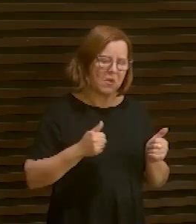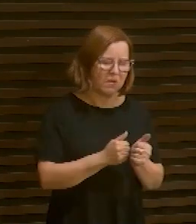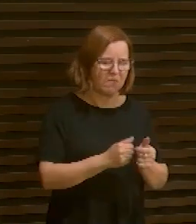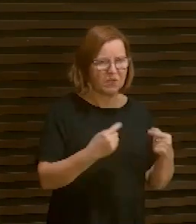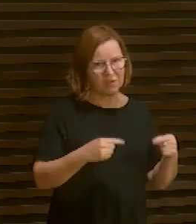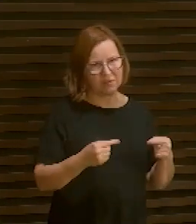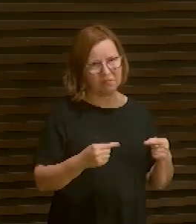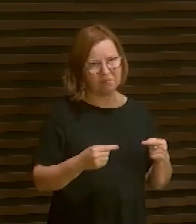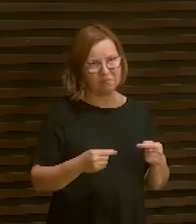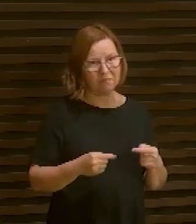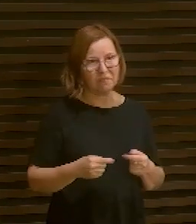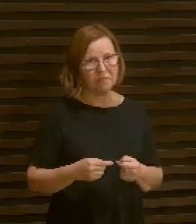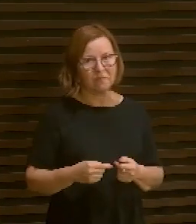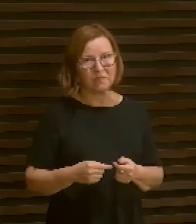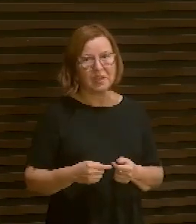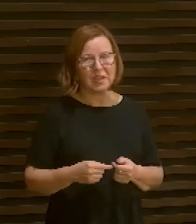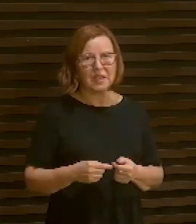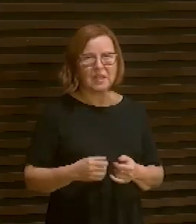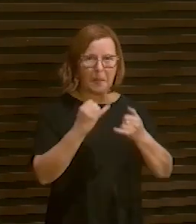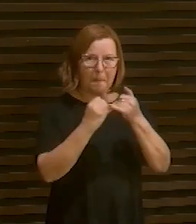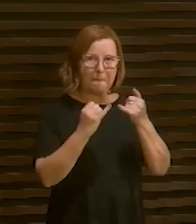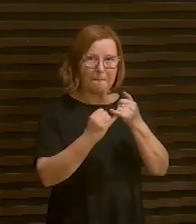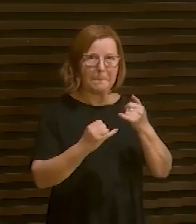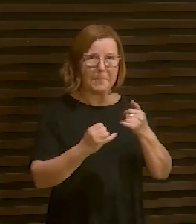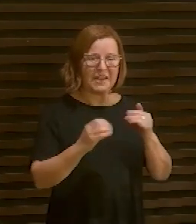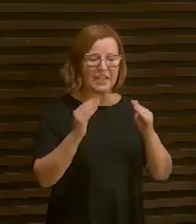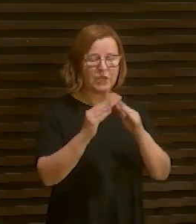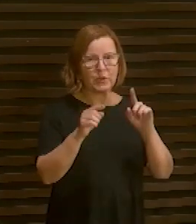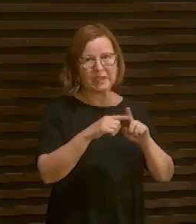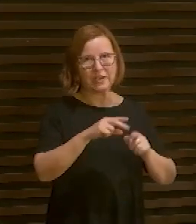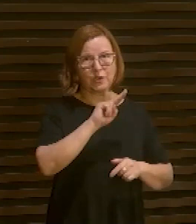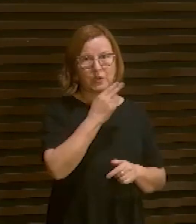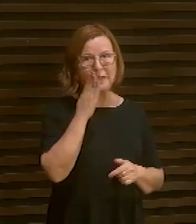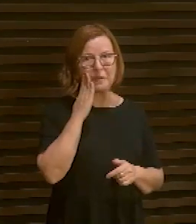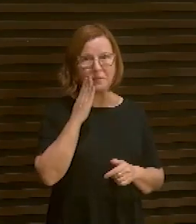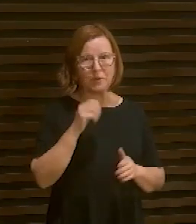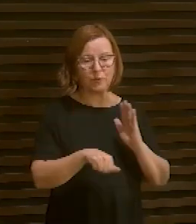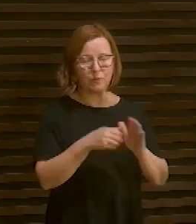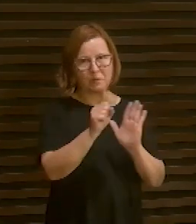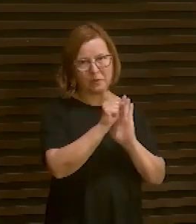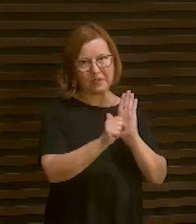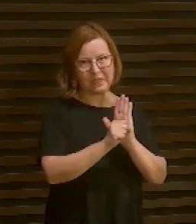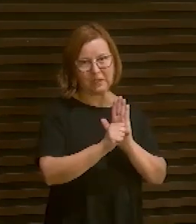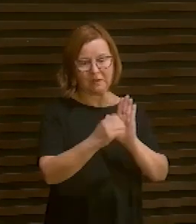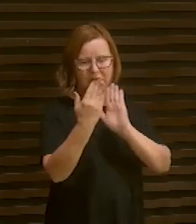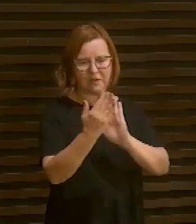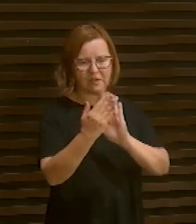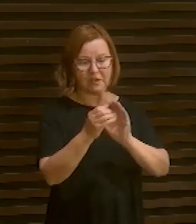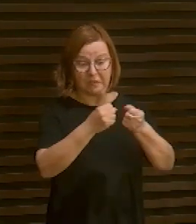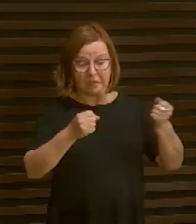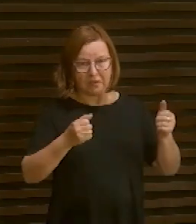igreja, a igreja dos hebreus do primeiro século. Ela estava enfrentando uma grande